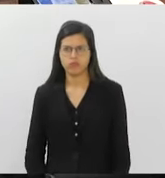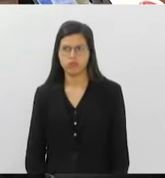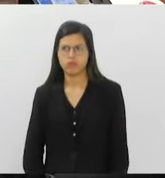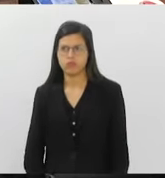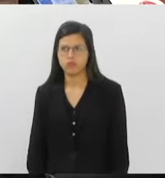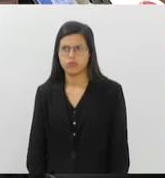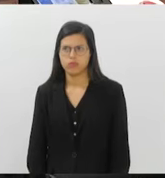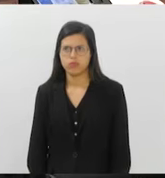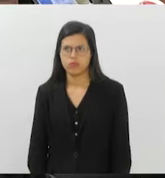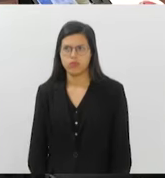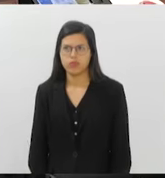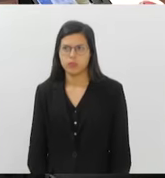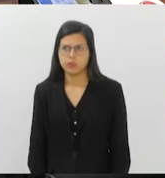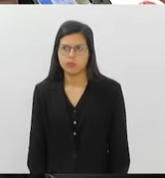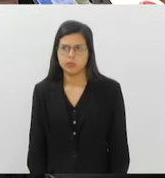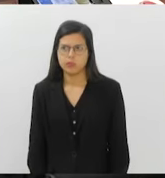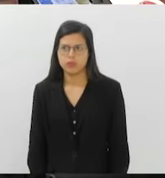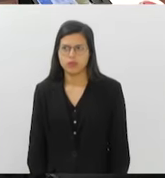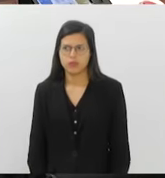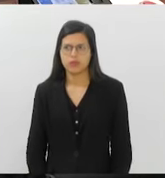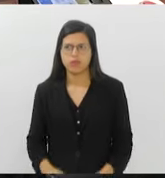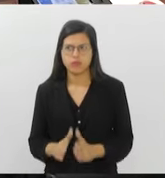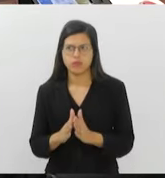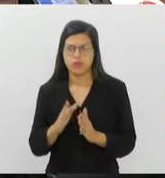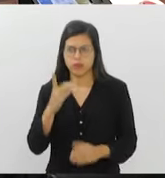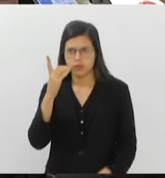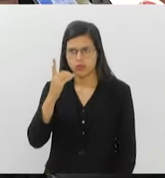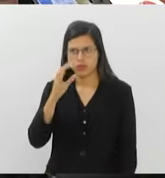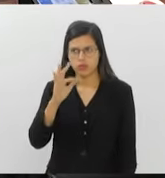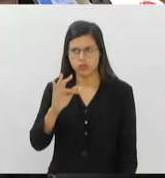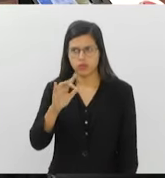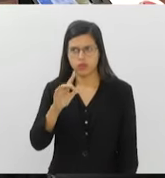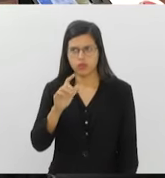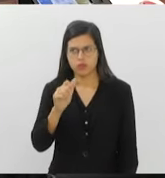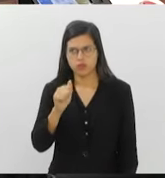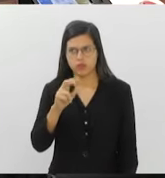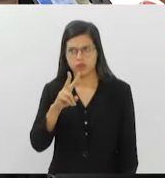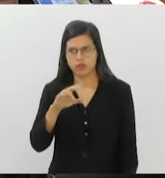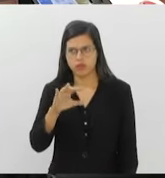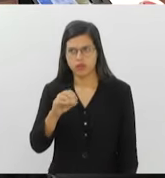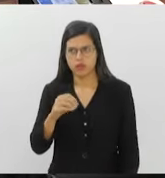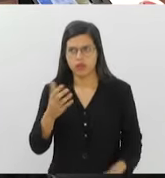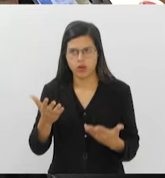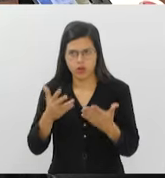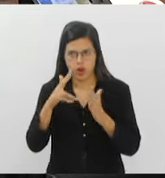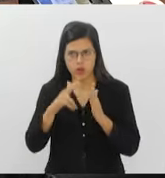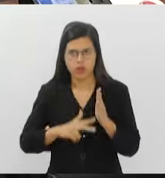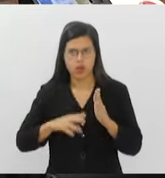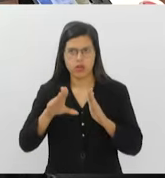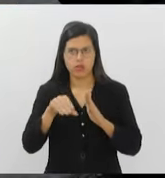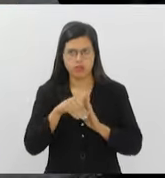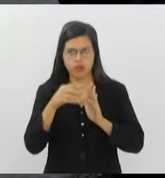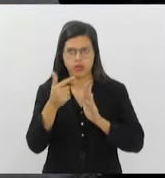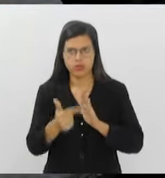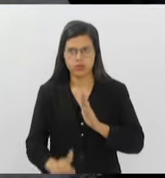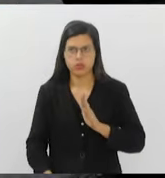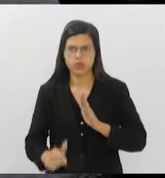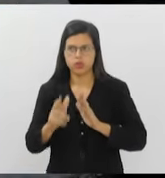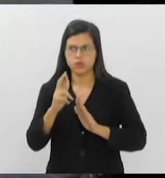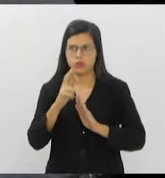Para encaminhar, senhor presidente. Por favor, deputado Flávio Serafim. Presidente, eu quero ler mais uma vez a emenda do